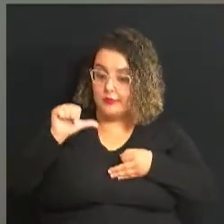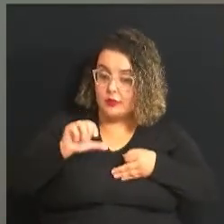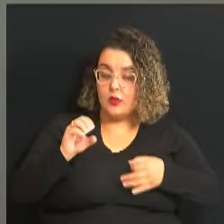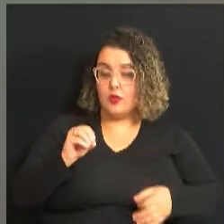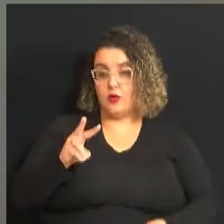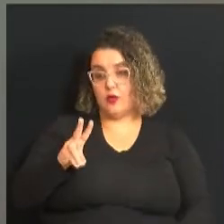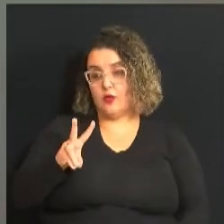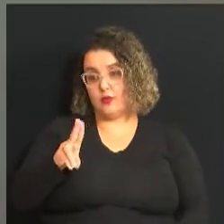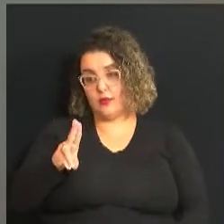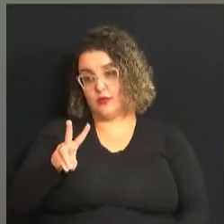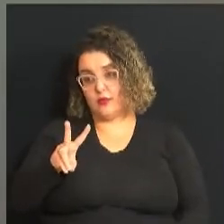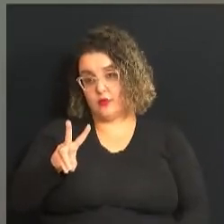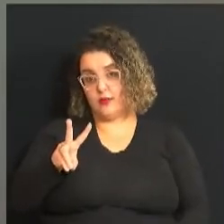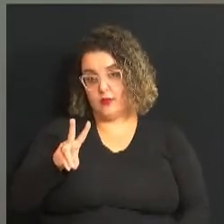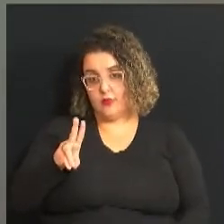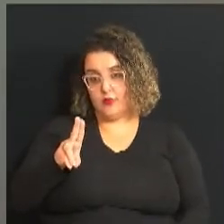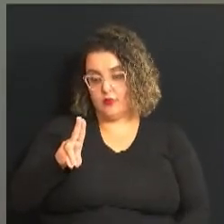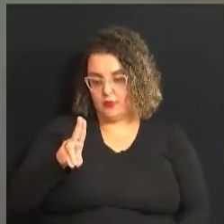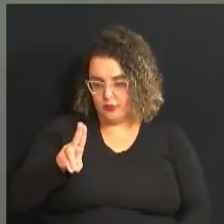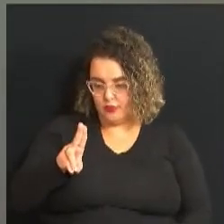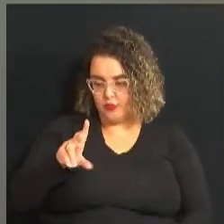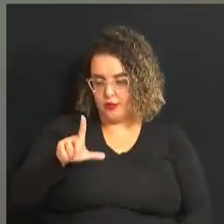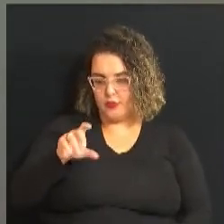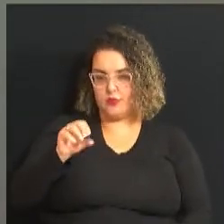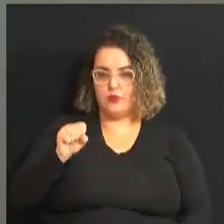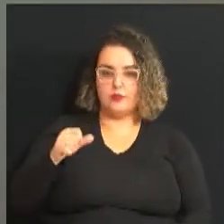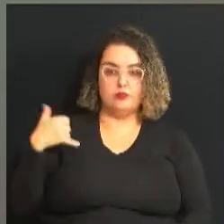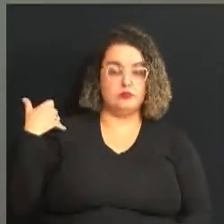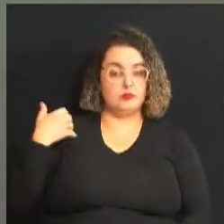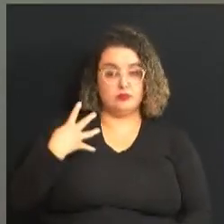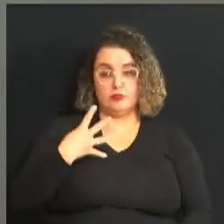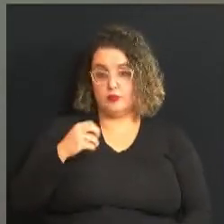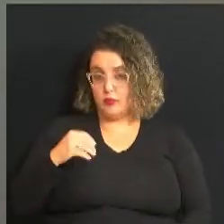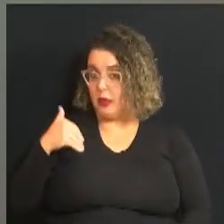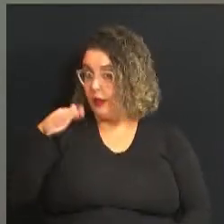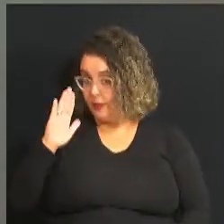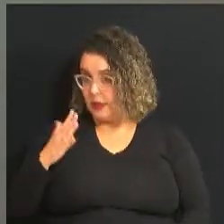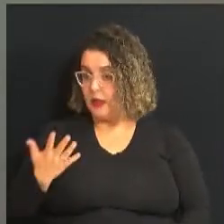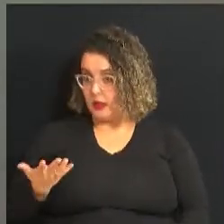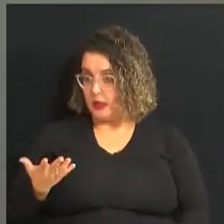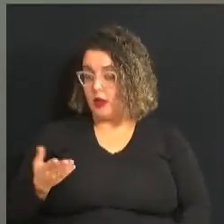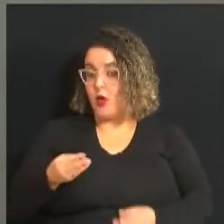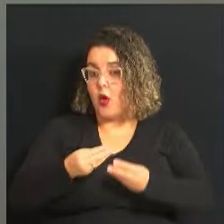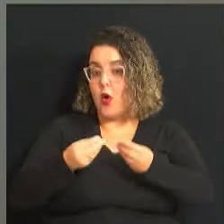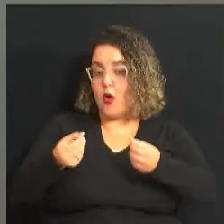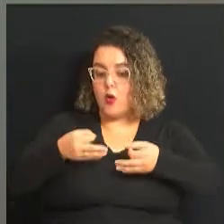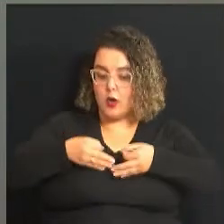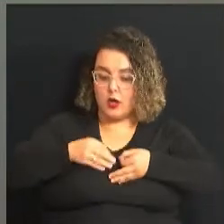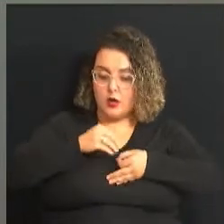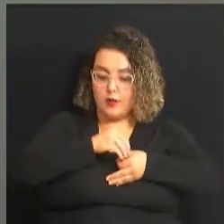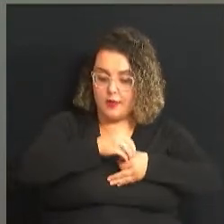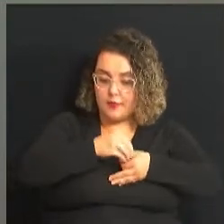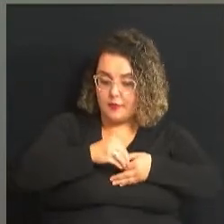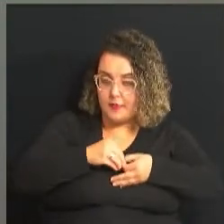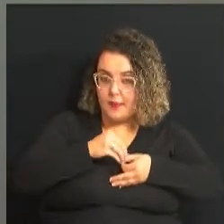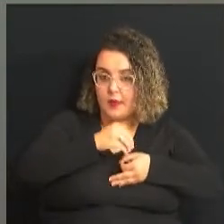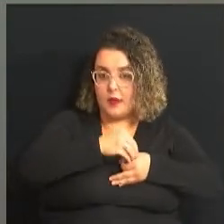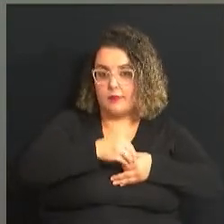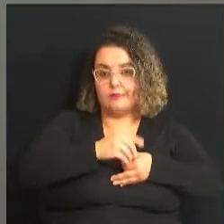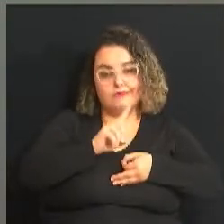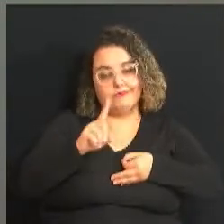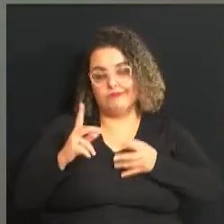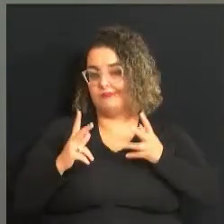trás. Então, quando a mulher já está acima dos seus 40 anos de idade, a qualidade dos óvulos já não é mais a mesma.